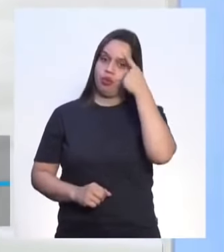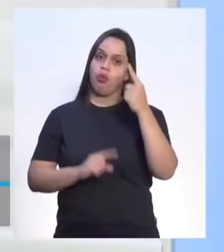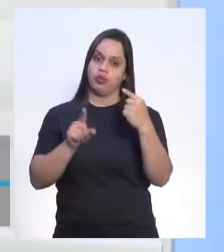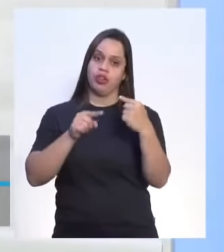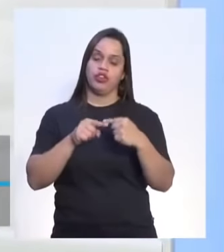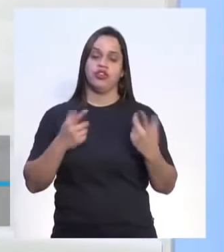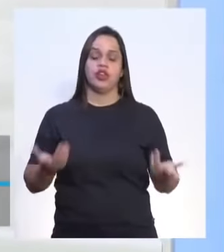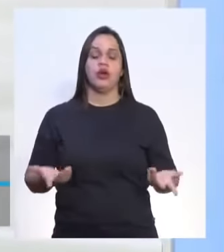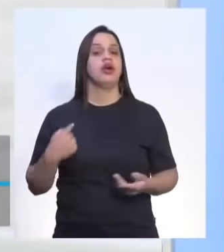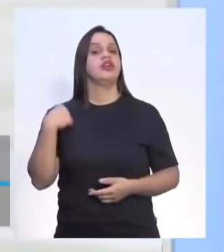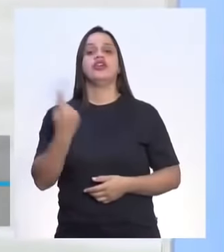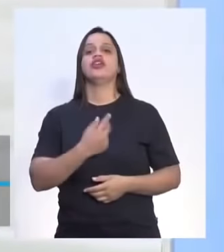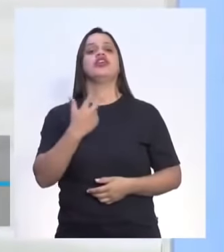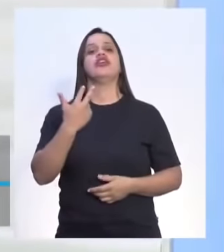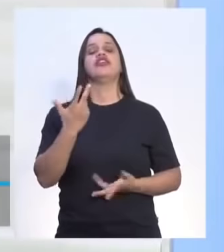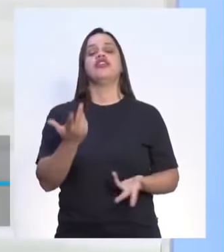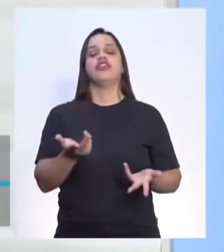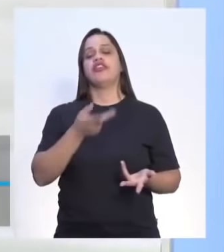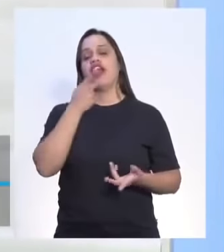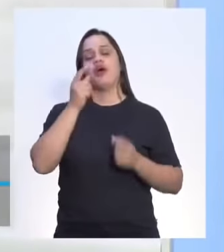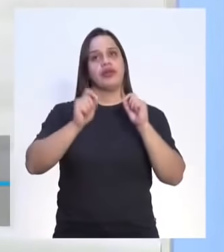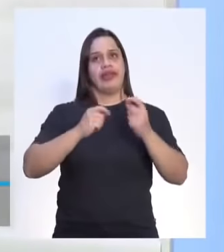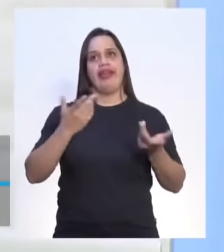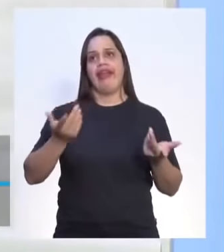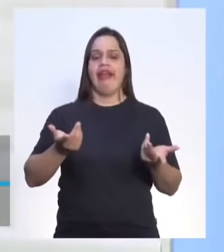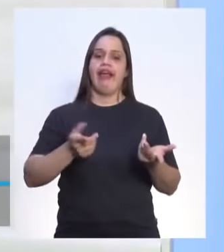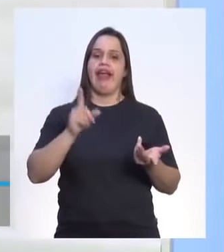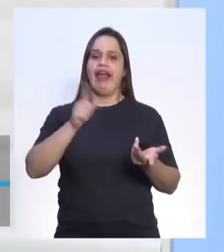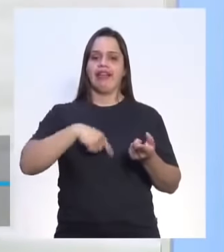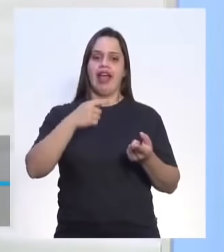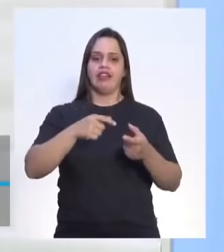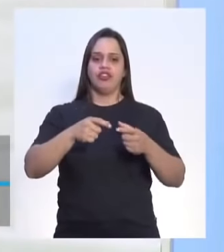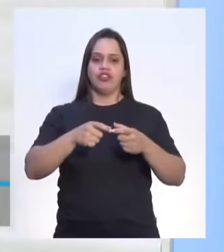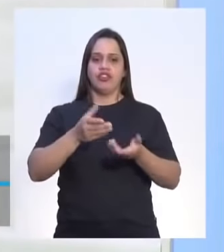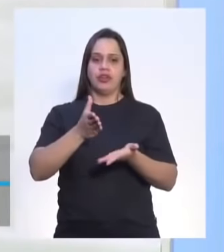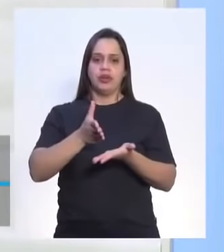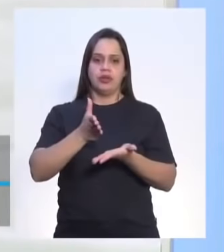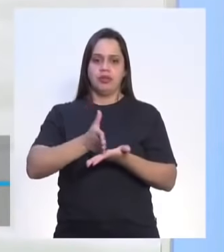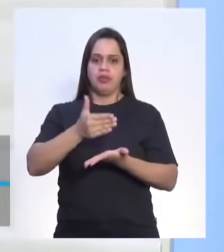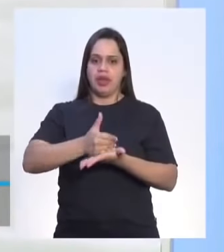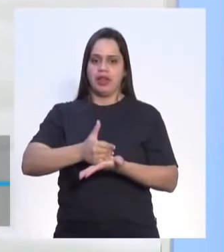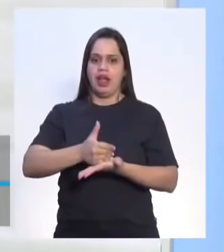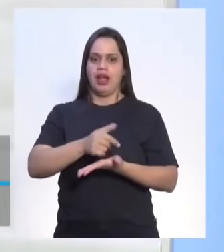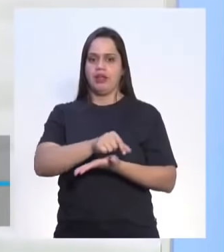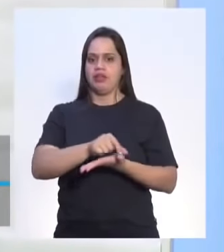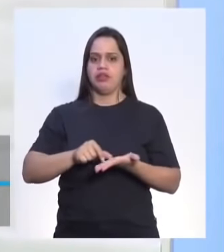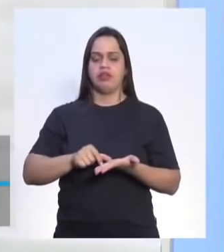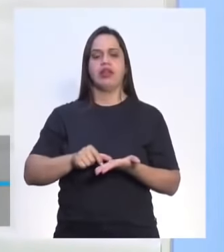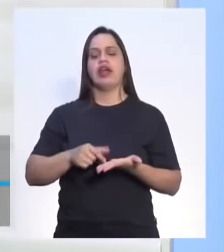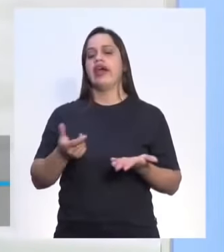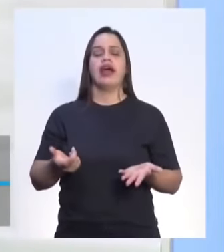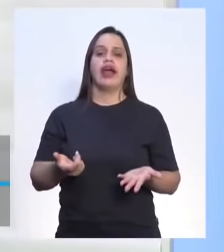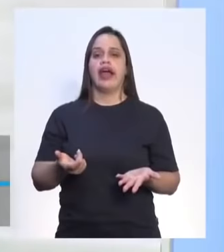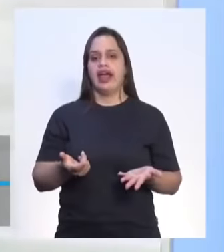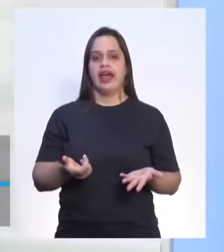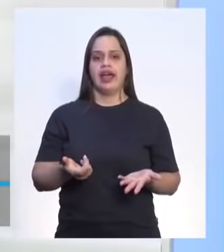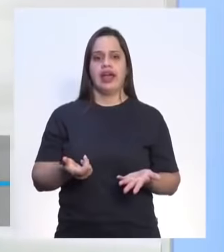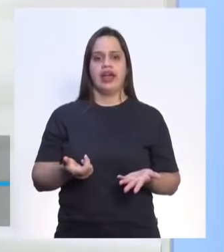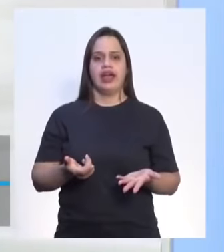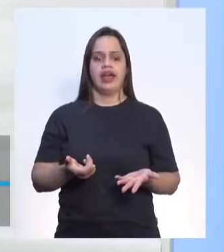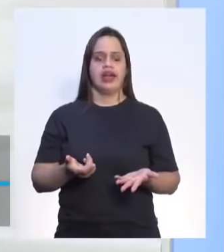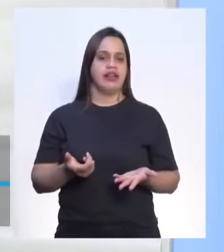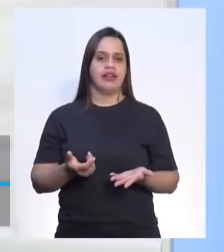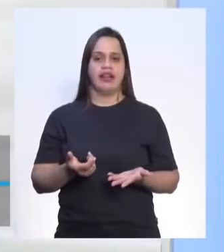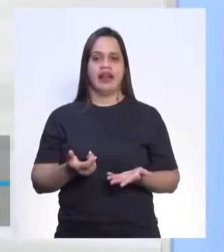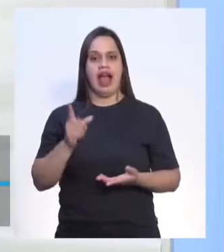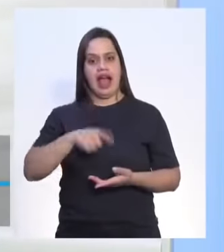pessoal falou da ideia do pedaço, falou da ideia dos quilogramas, estão equivocados, longe disso também. Né,